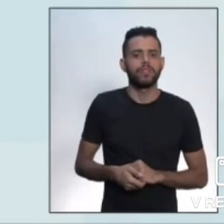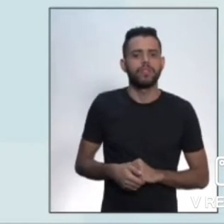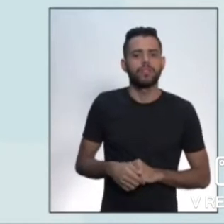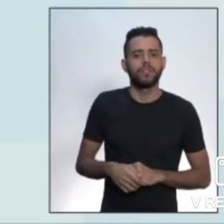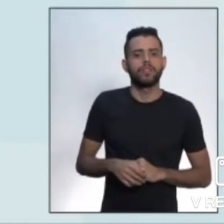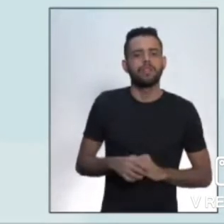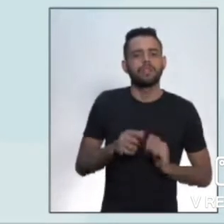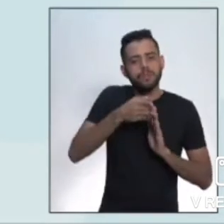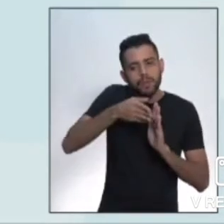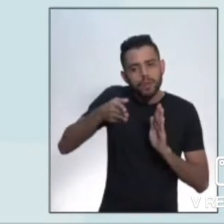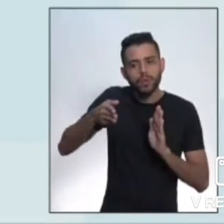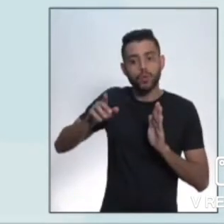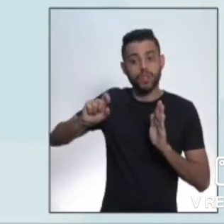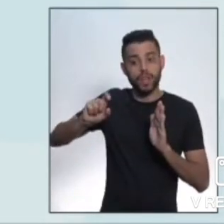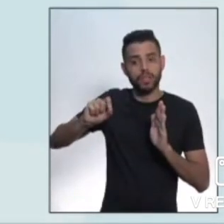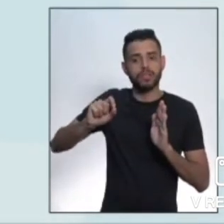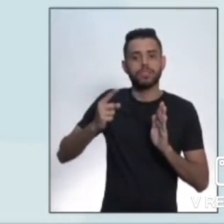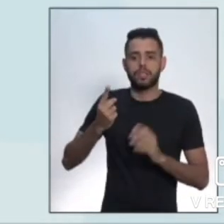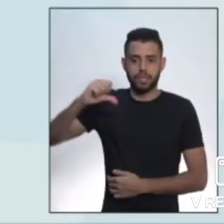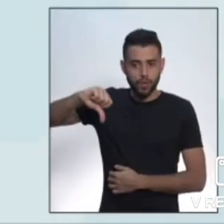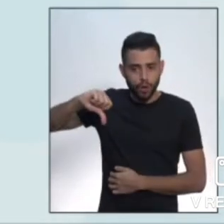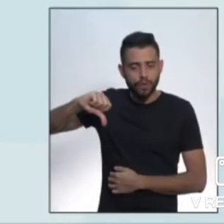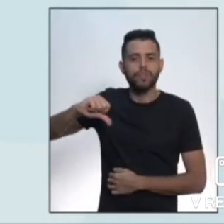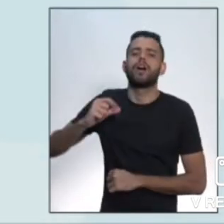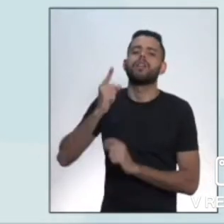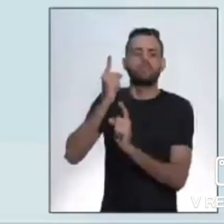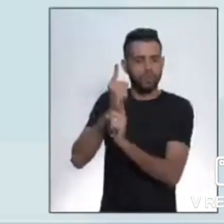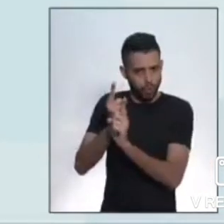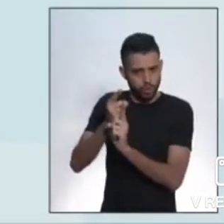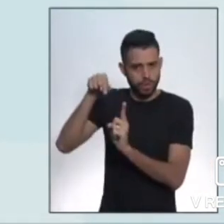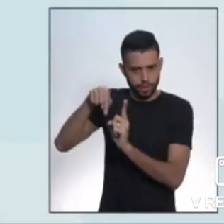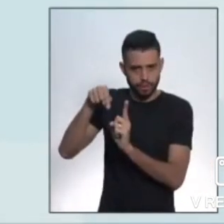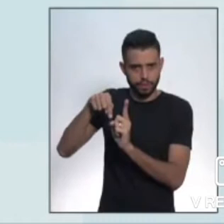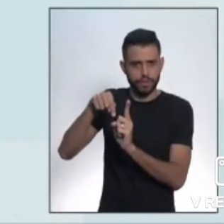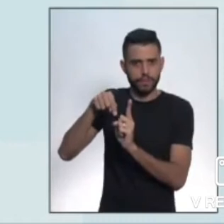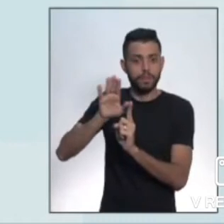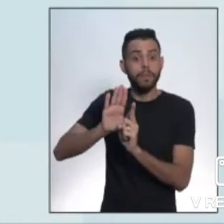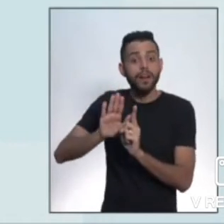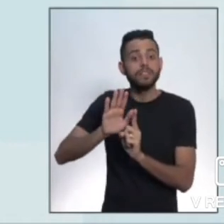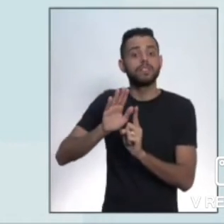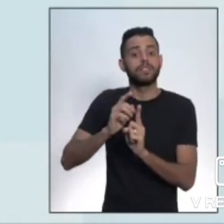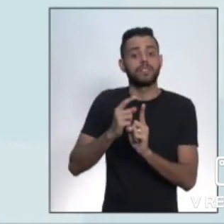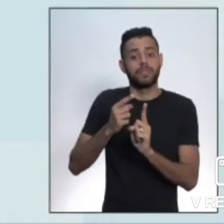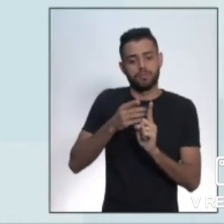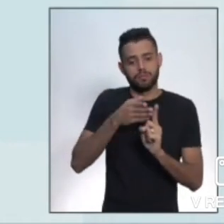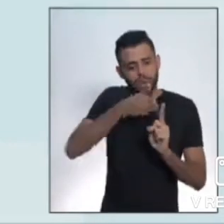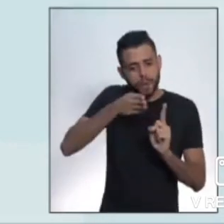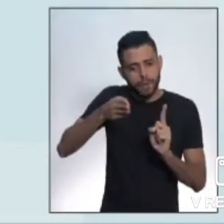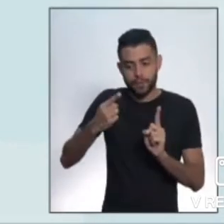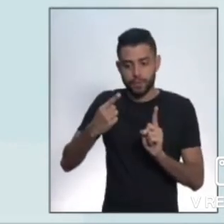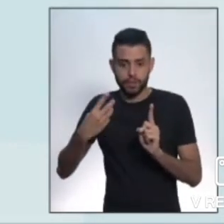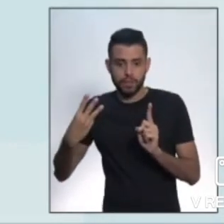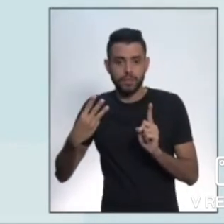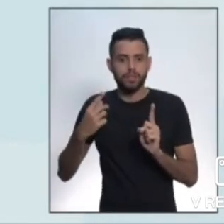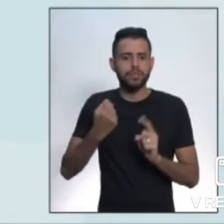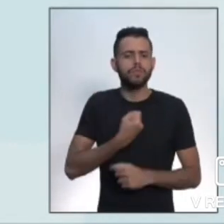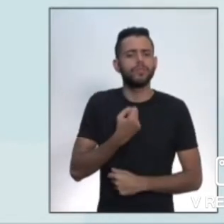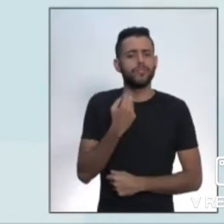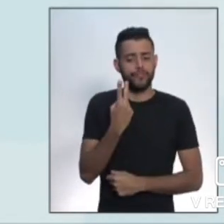é 19. Aí eu consegui localizar o décimo termo. O décimo terceiro termo é